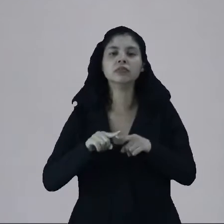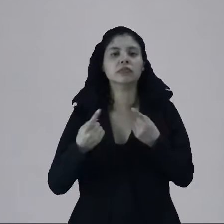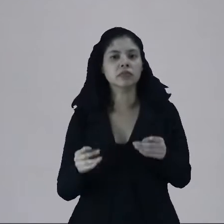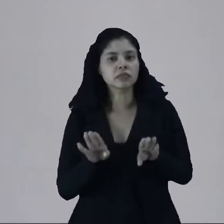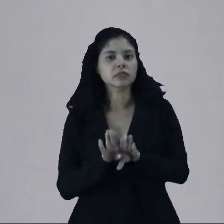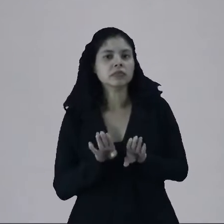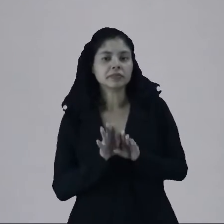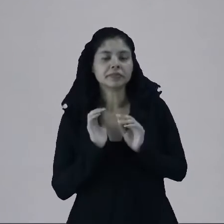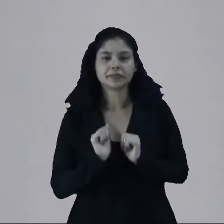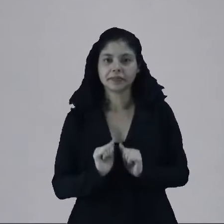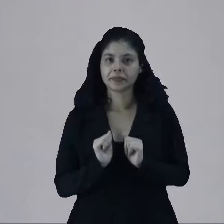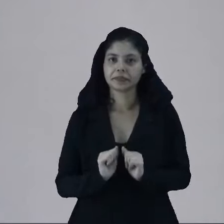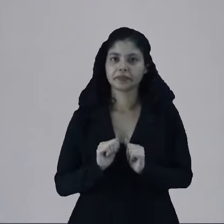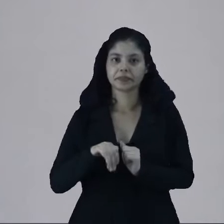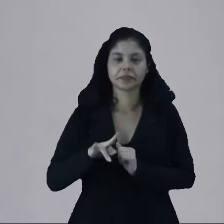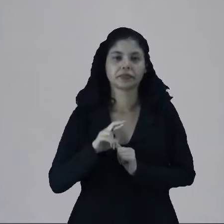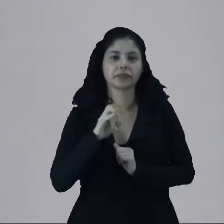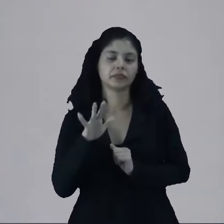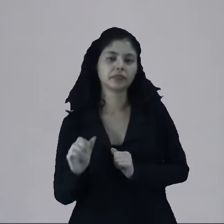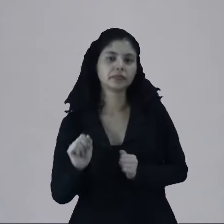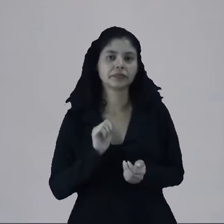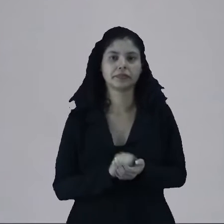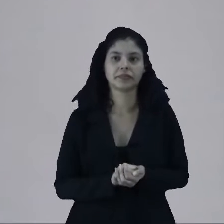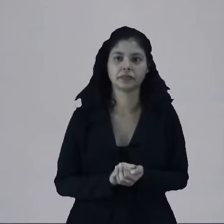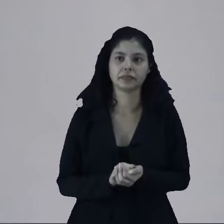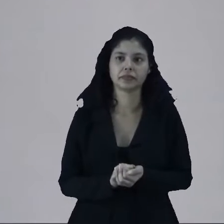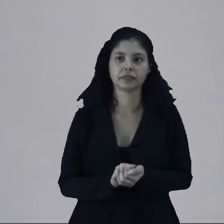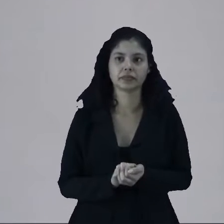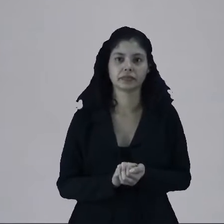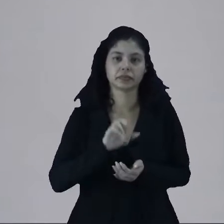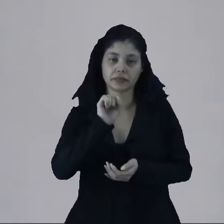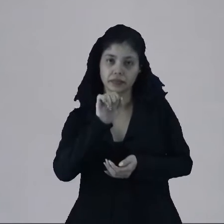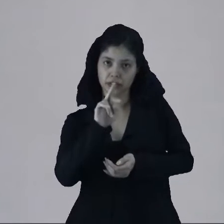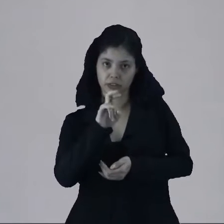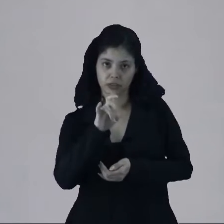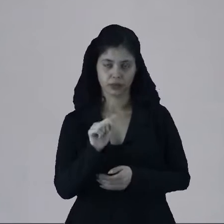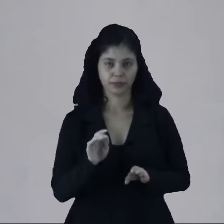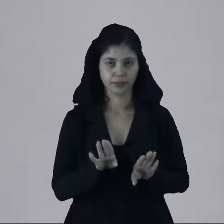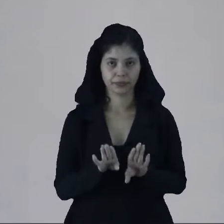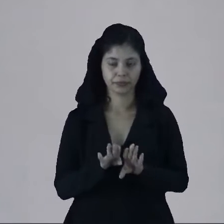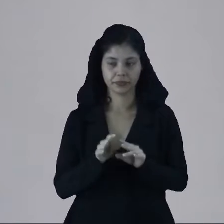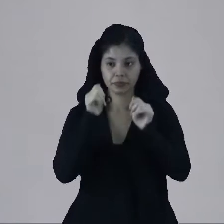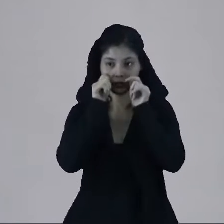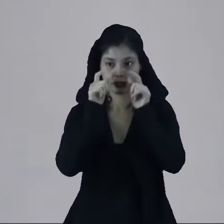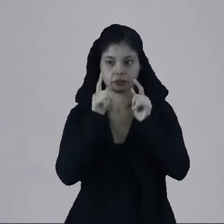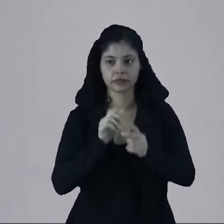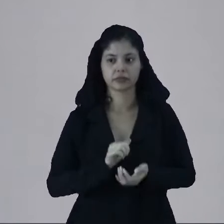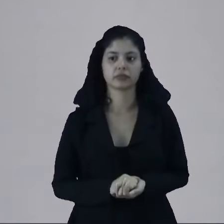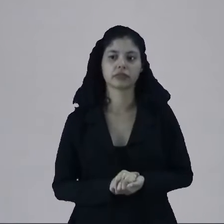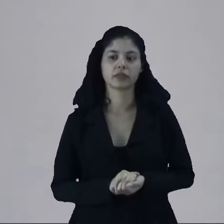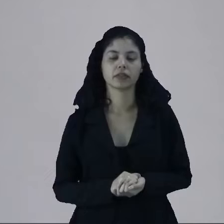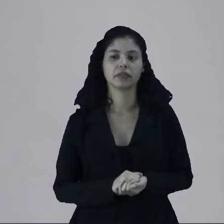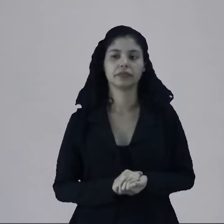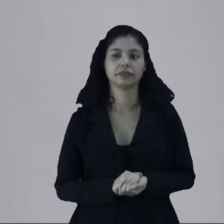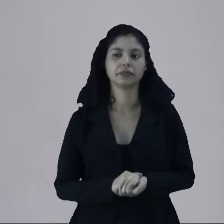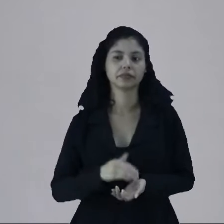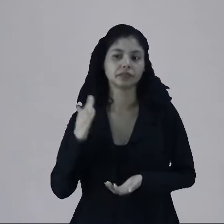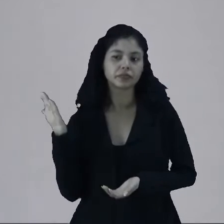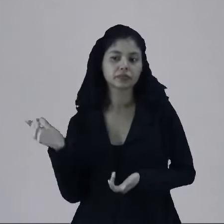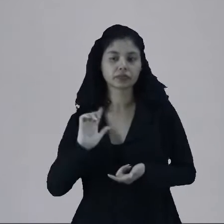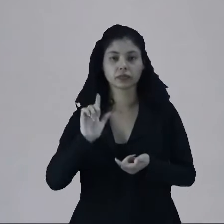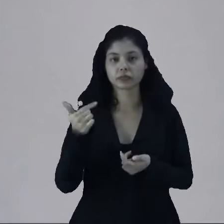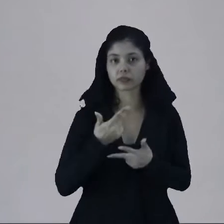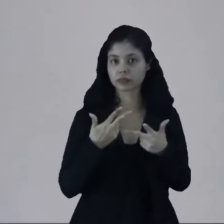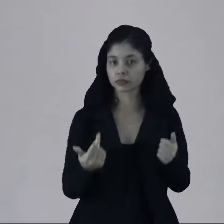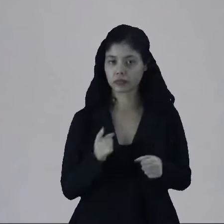mas a gente pode ter mutações relacionadas aos cromossomos sexuais, então muita atenção nisso aí. Uma outra coisa